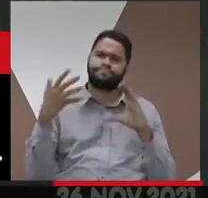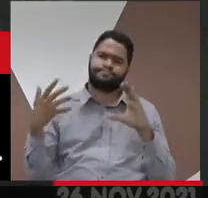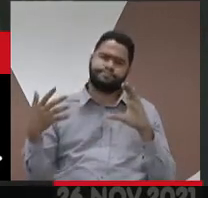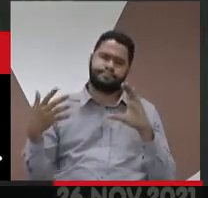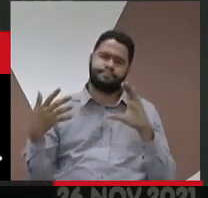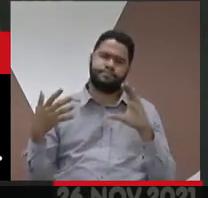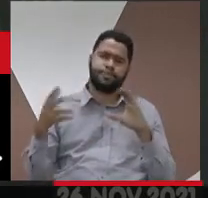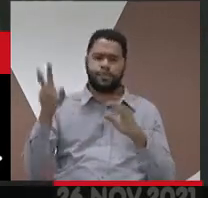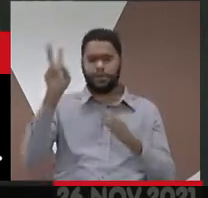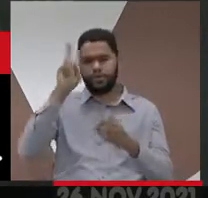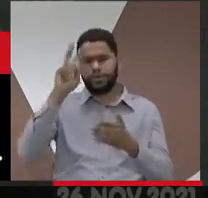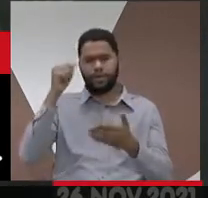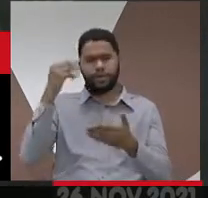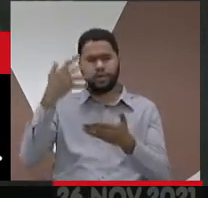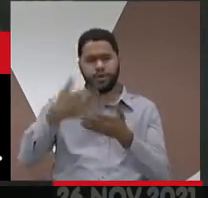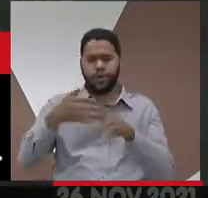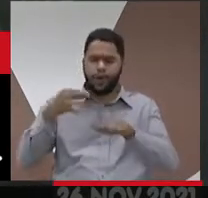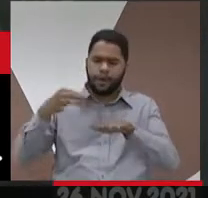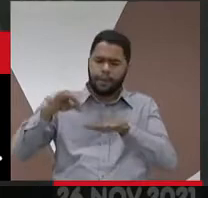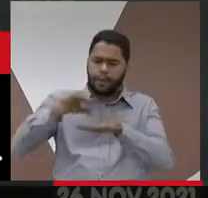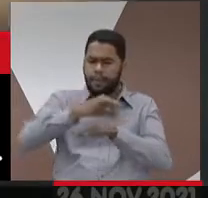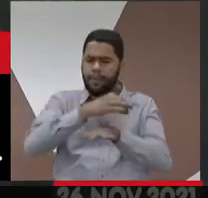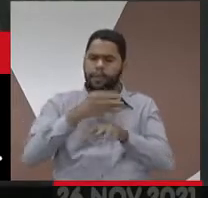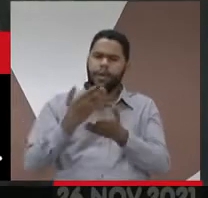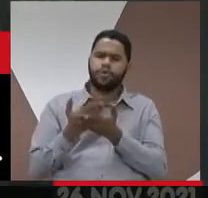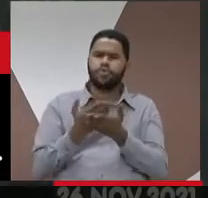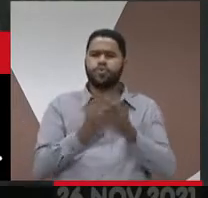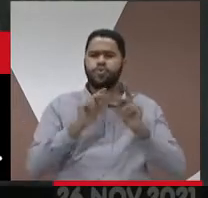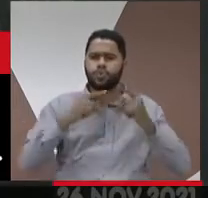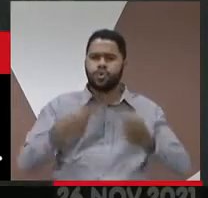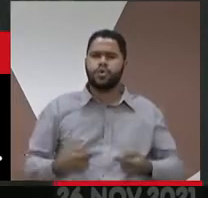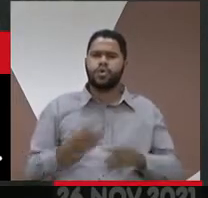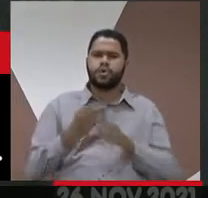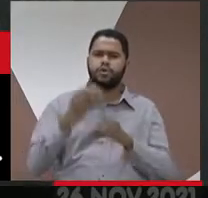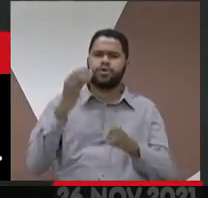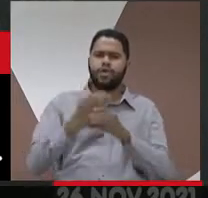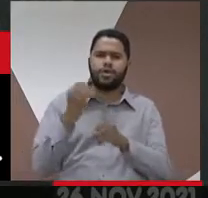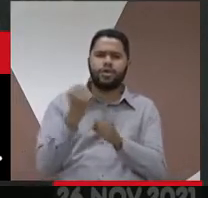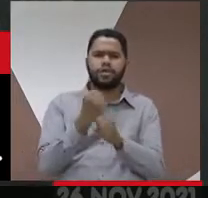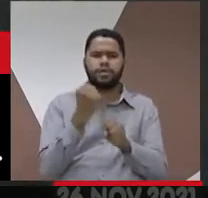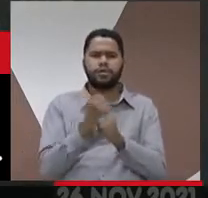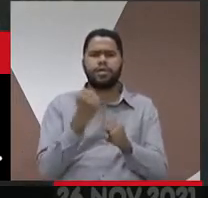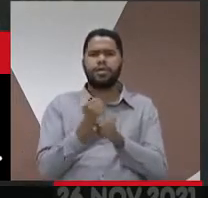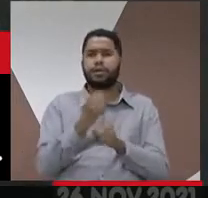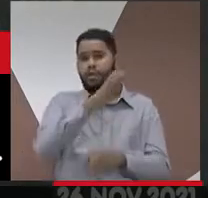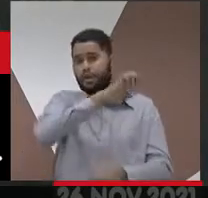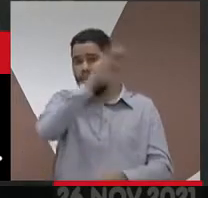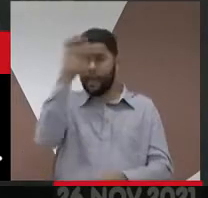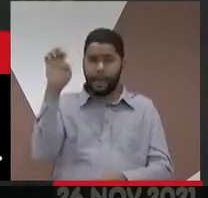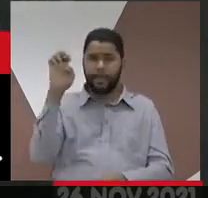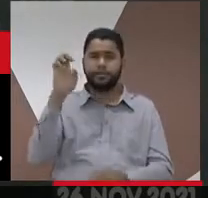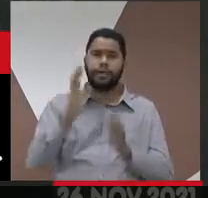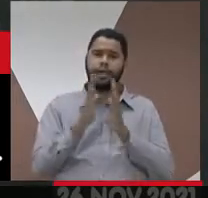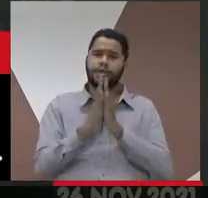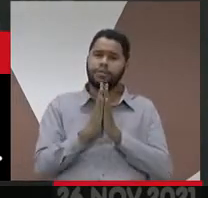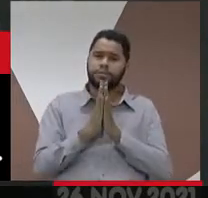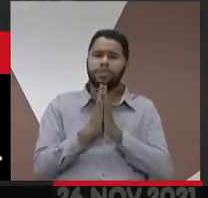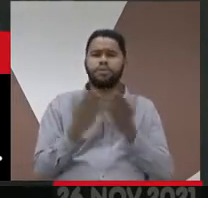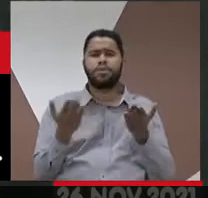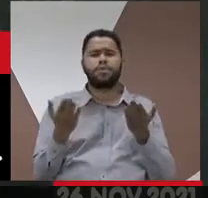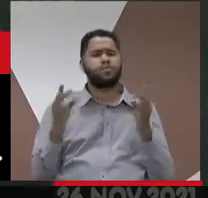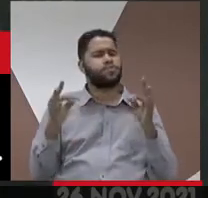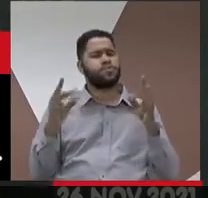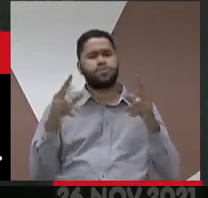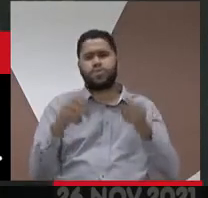da história, da arqueologia, da antropologia, da engenharia civil, da ética, da espiritualidade, todos. E